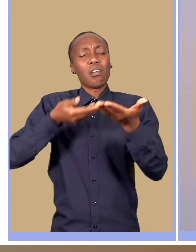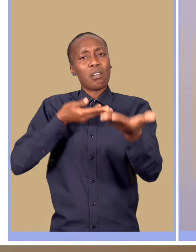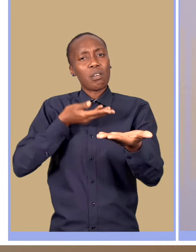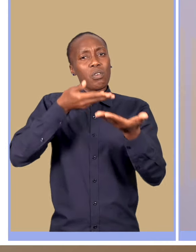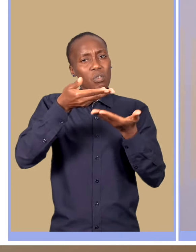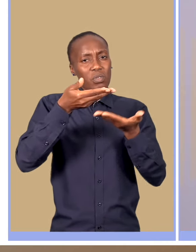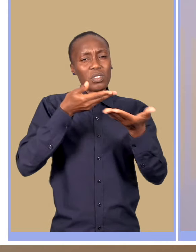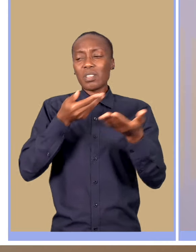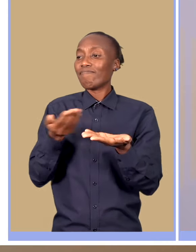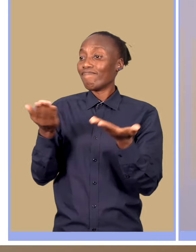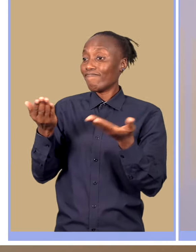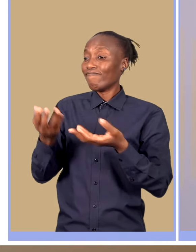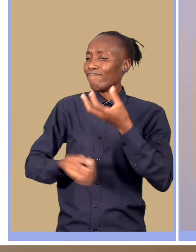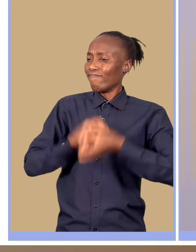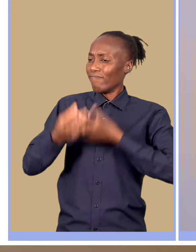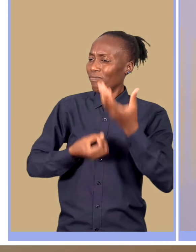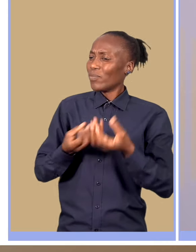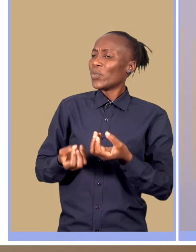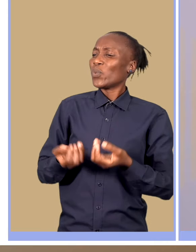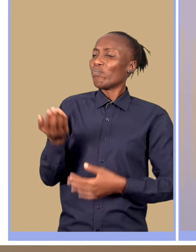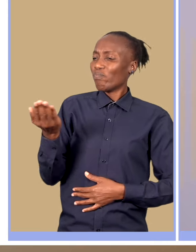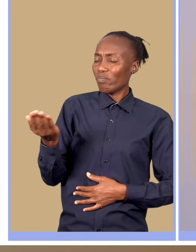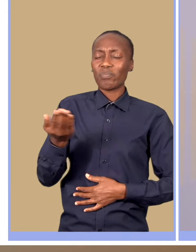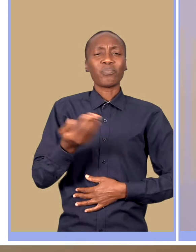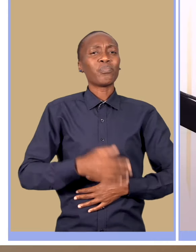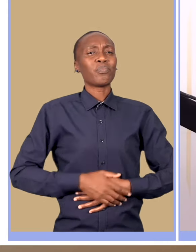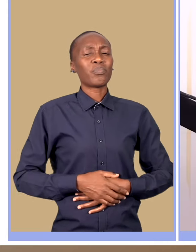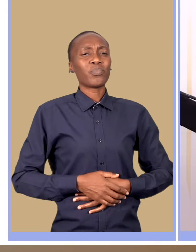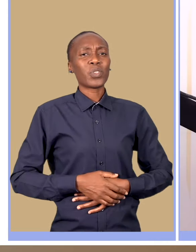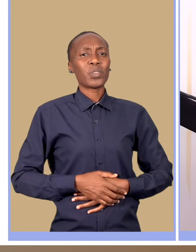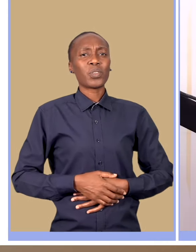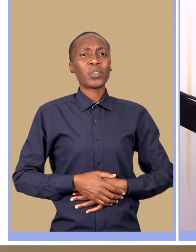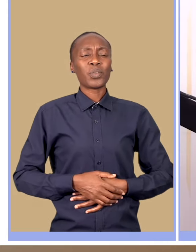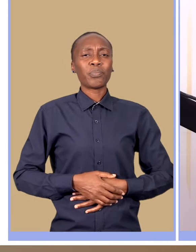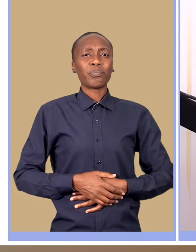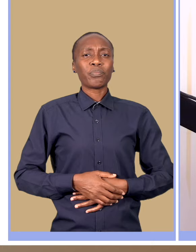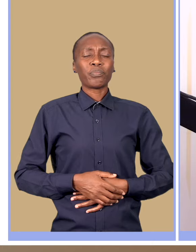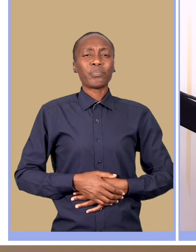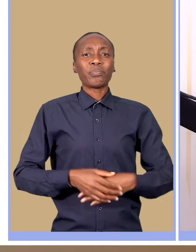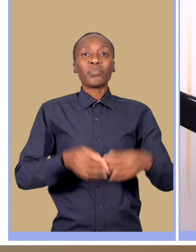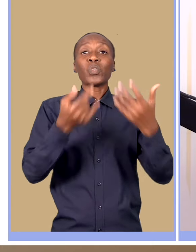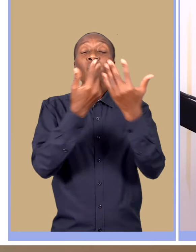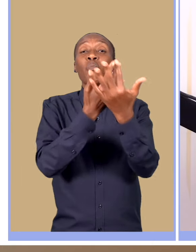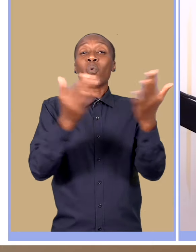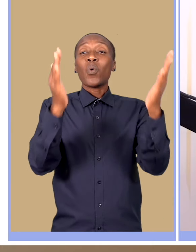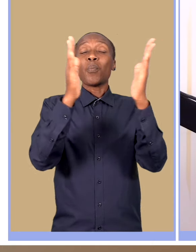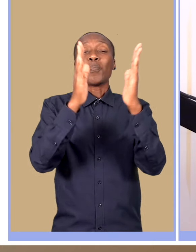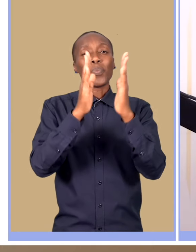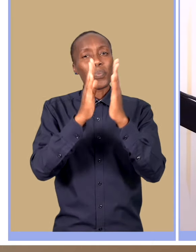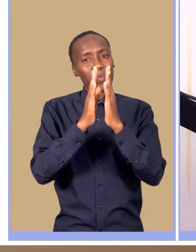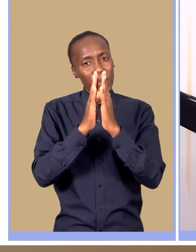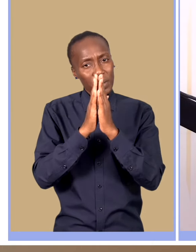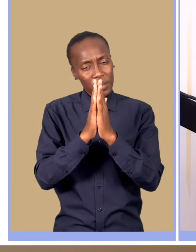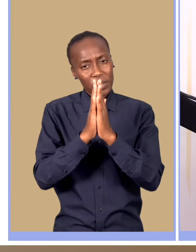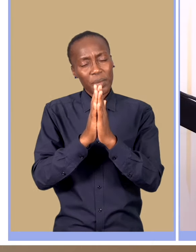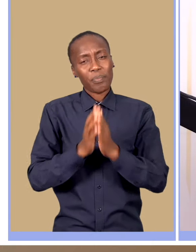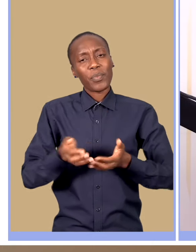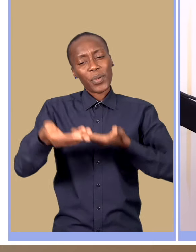nossa conversa. Últimas considerações, professor. Olha, eu quero agradecer